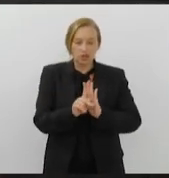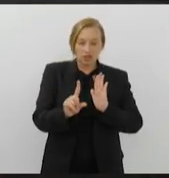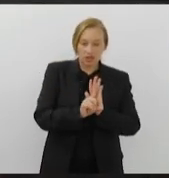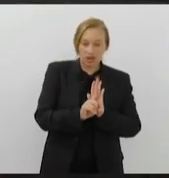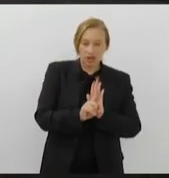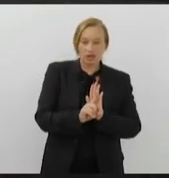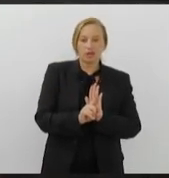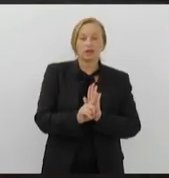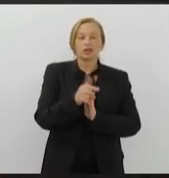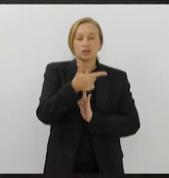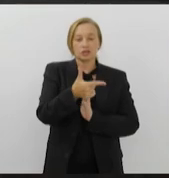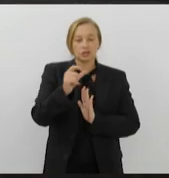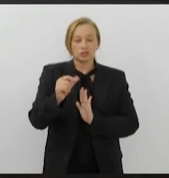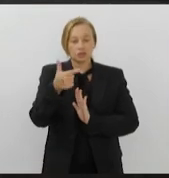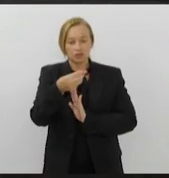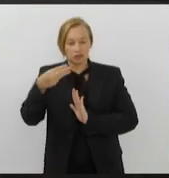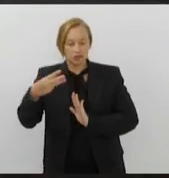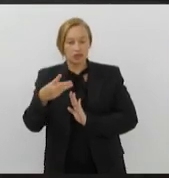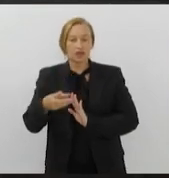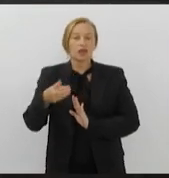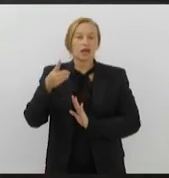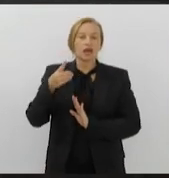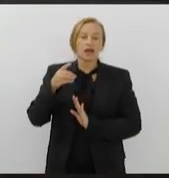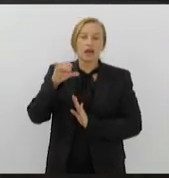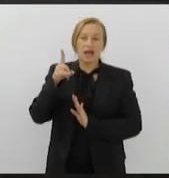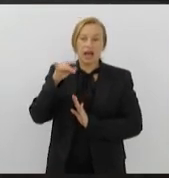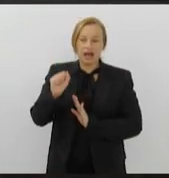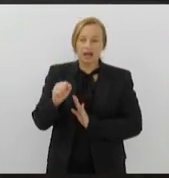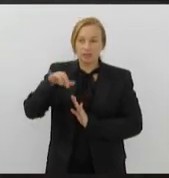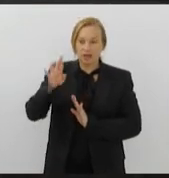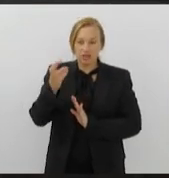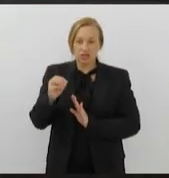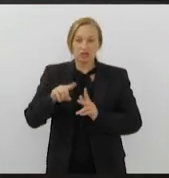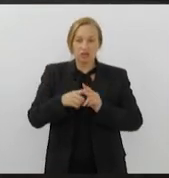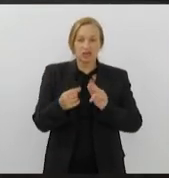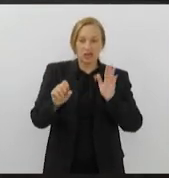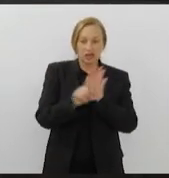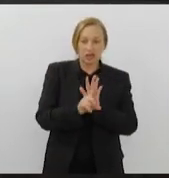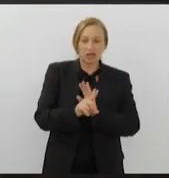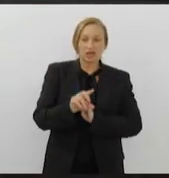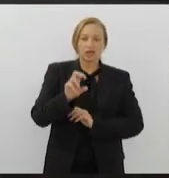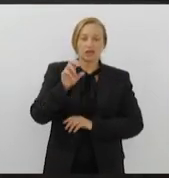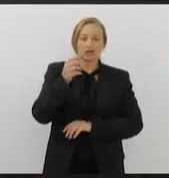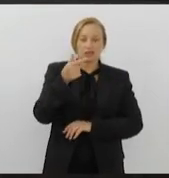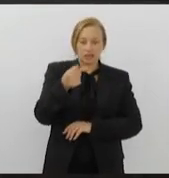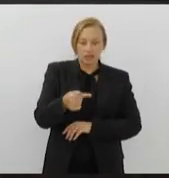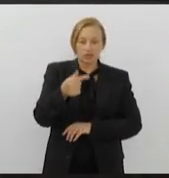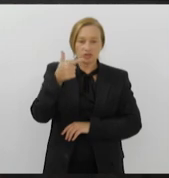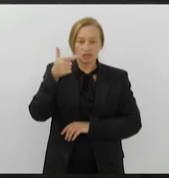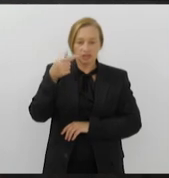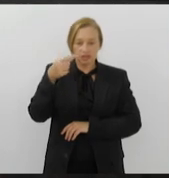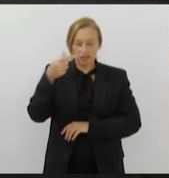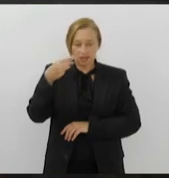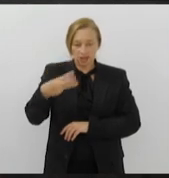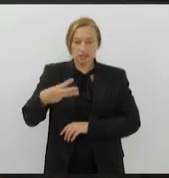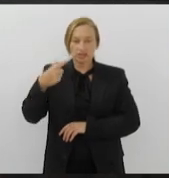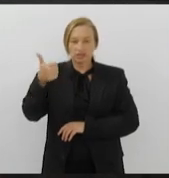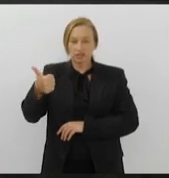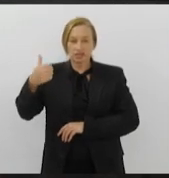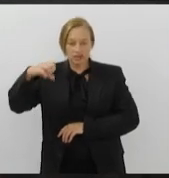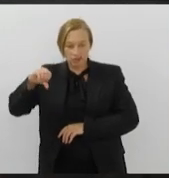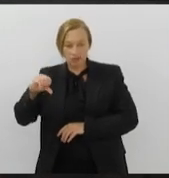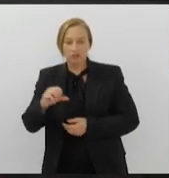de autoria da deputada Carla Machado, que altera-se a lei número 7.319, de 22 de junho de